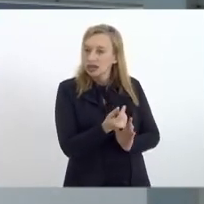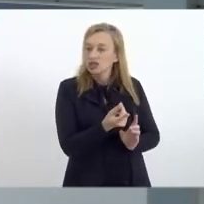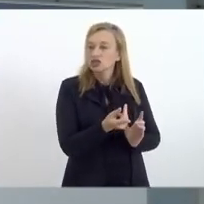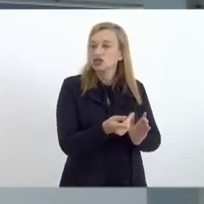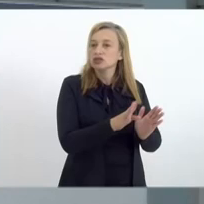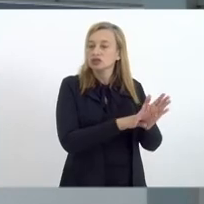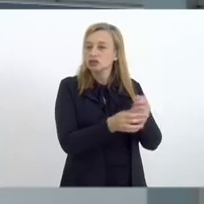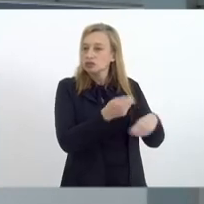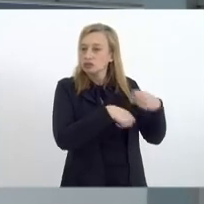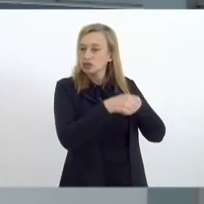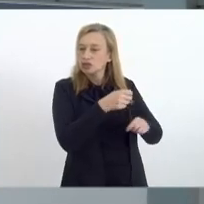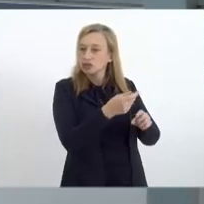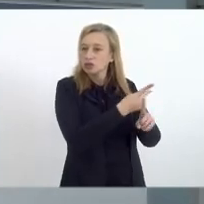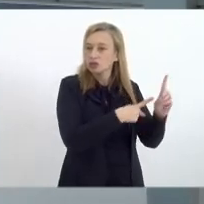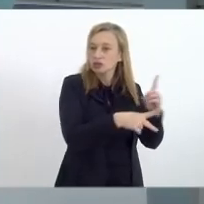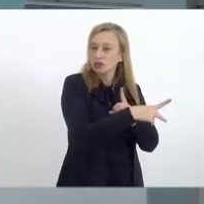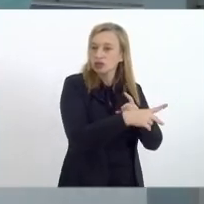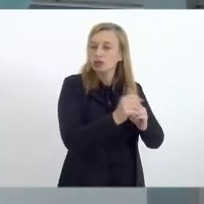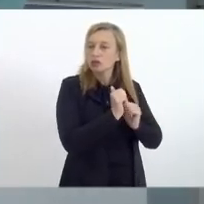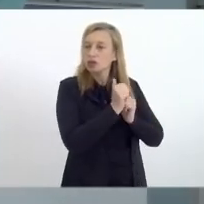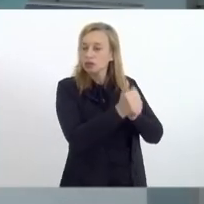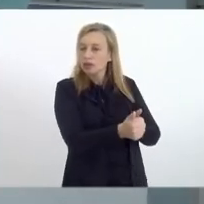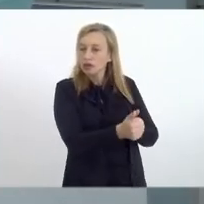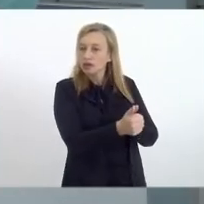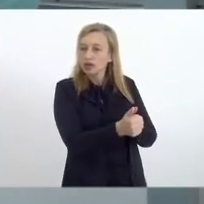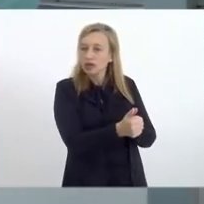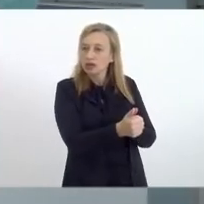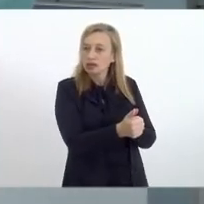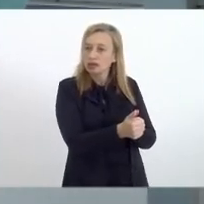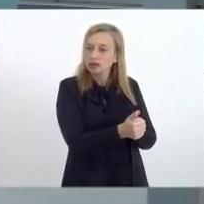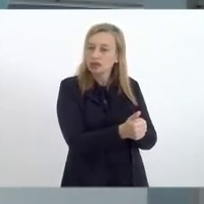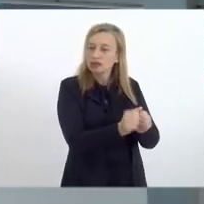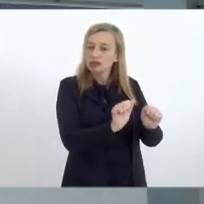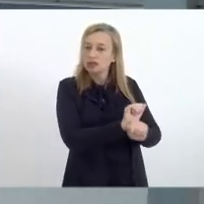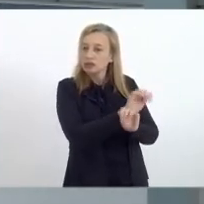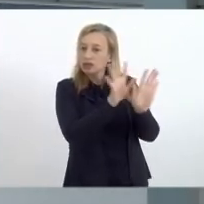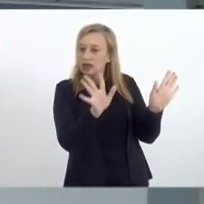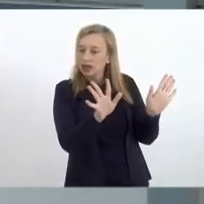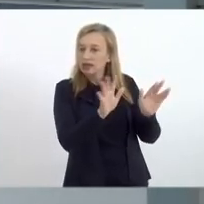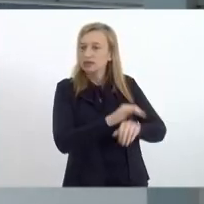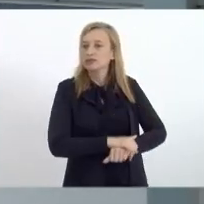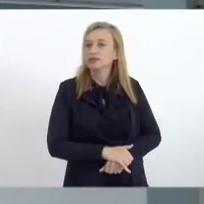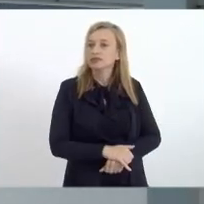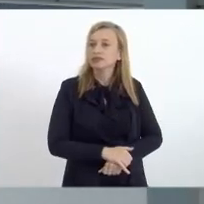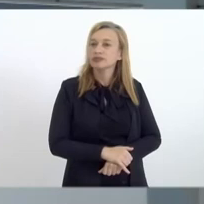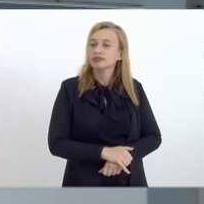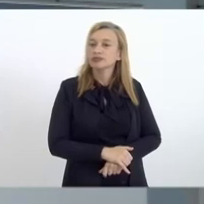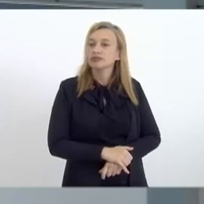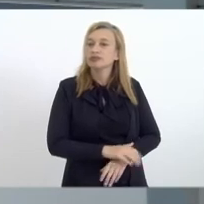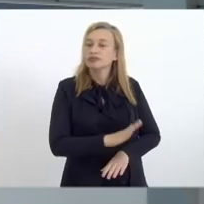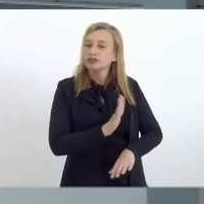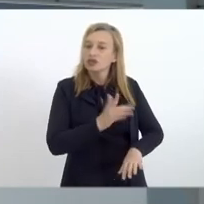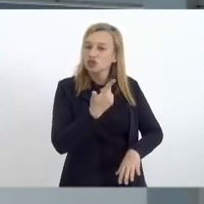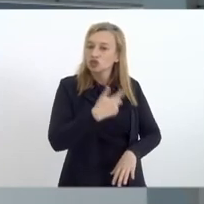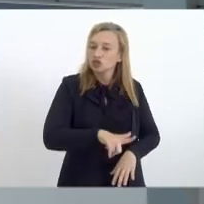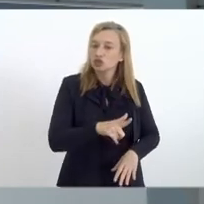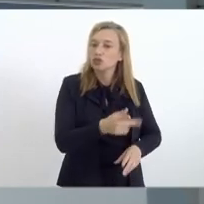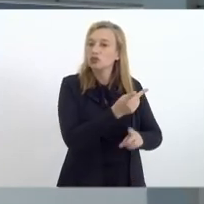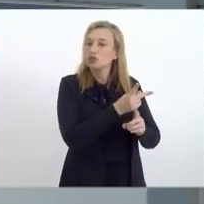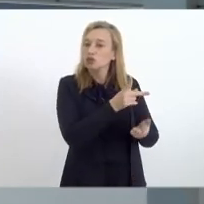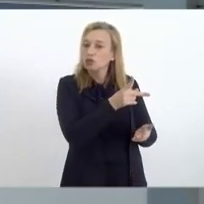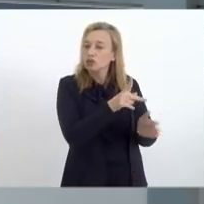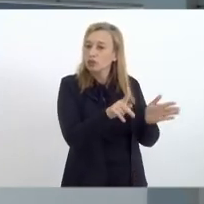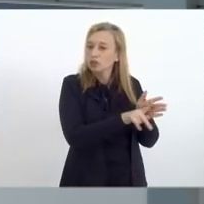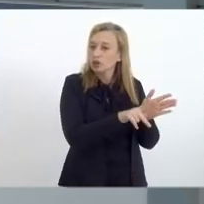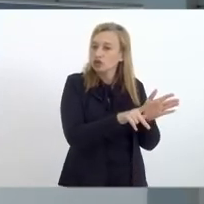Previdência podem ser acompanhados pela página da autarquia na seção de transparência. Destaque-se mais uma vez que o projeto em questão